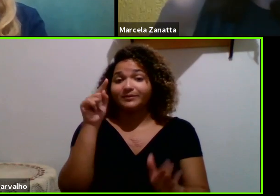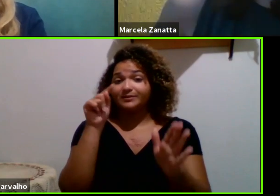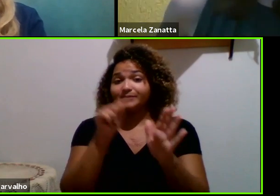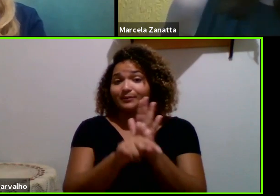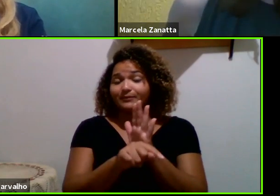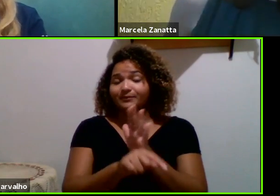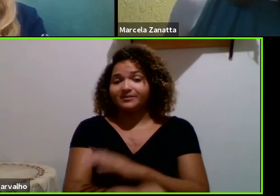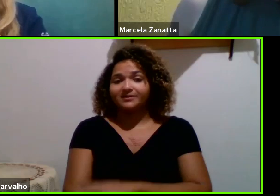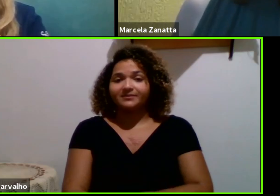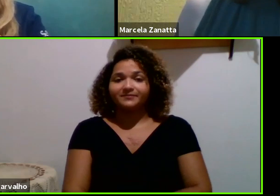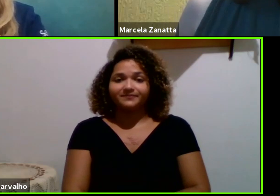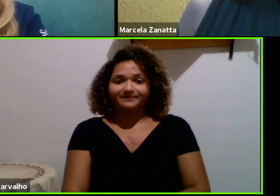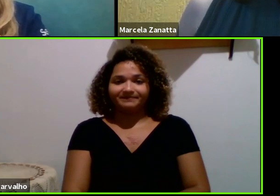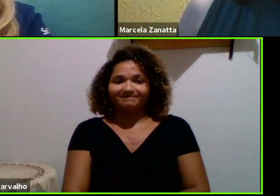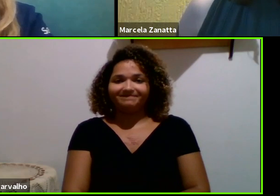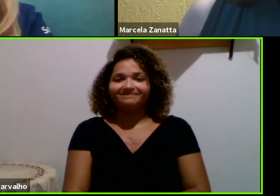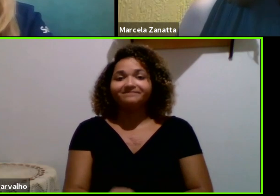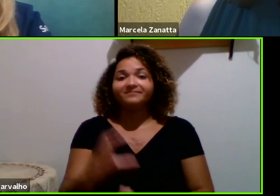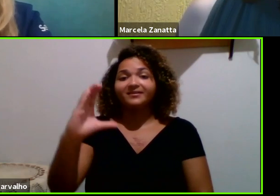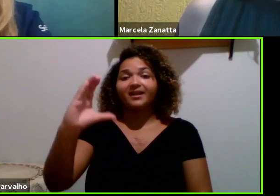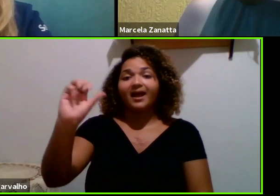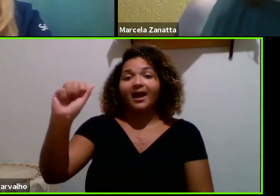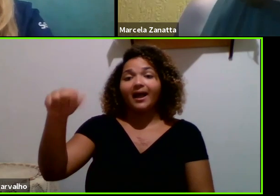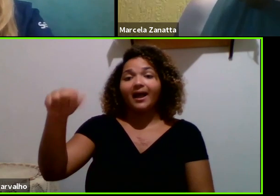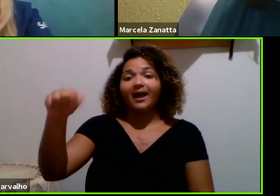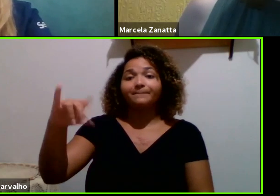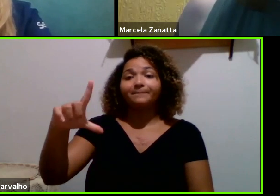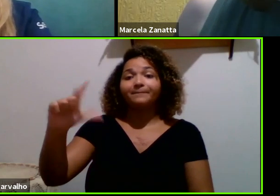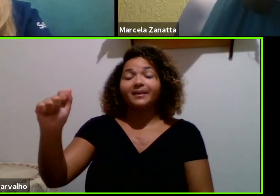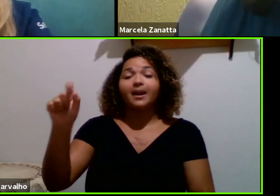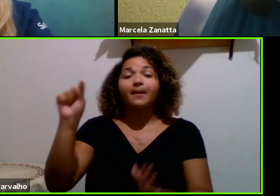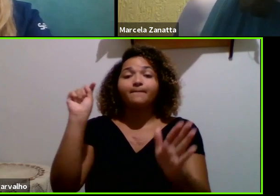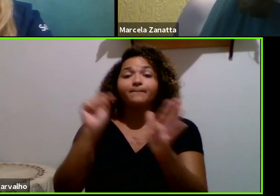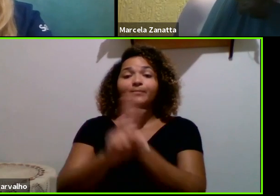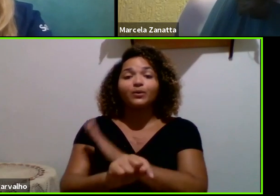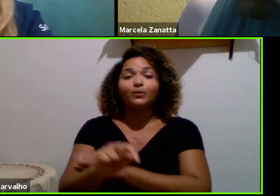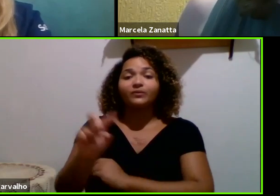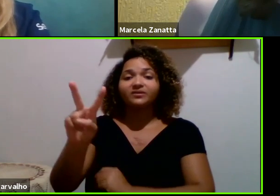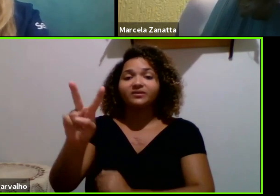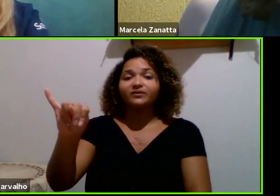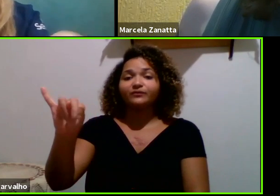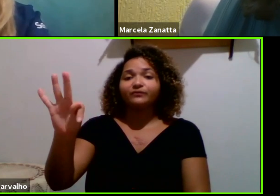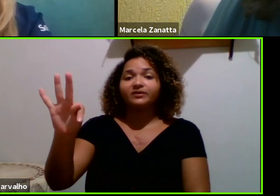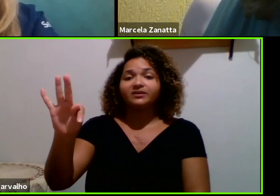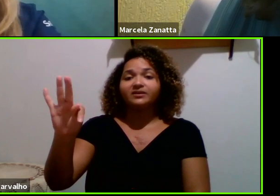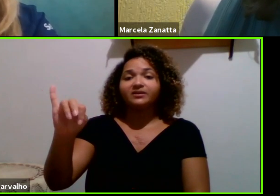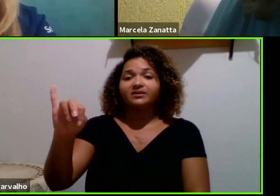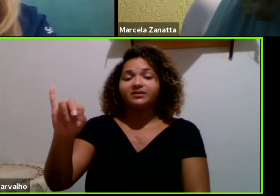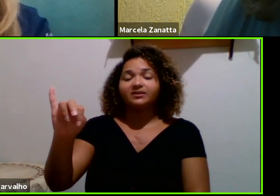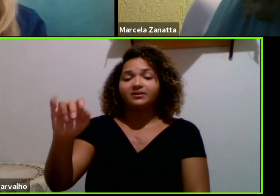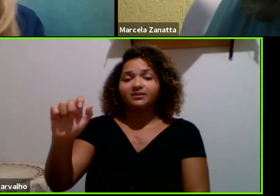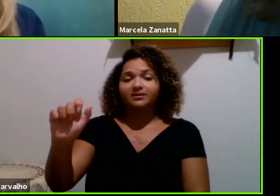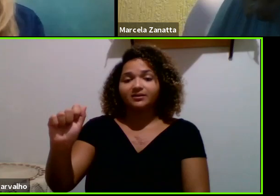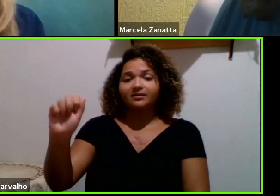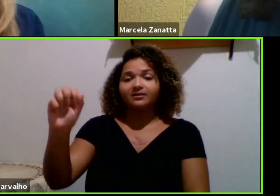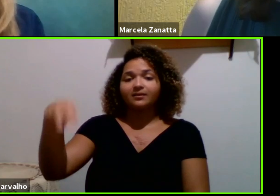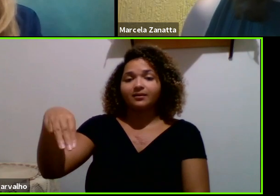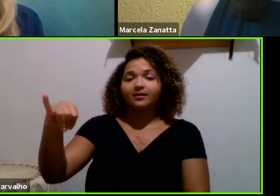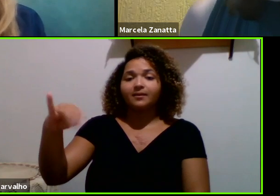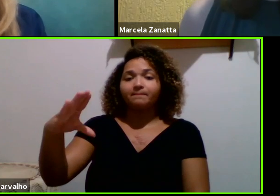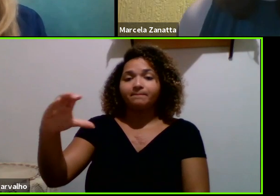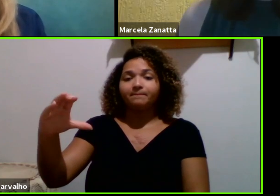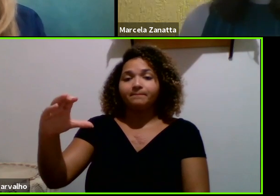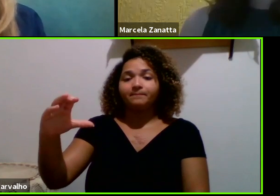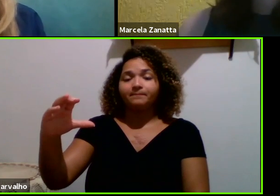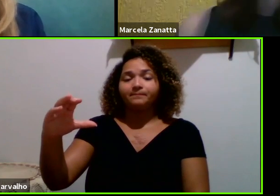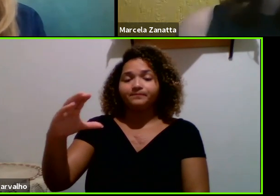Uma foi da Camila, que pergunta sobre a vitamina K. Se no parto domiciliar você faz uso do